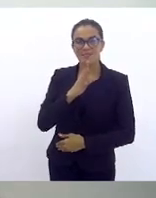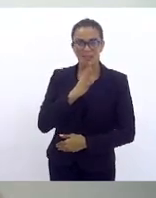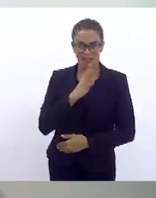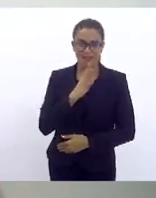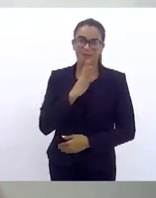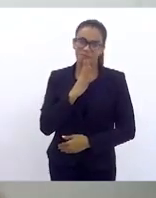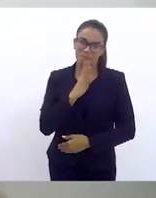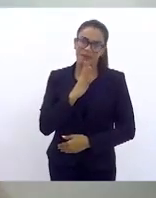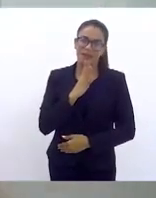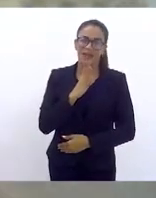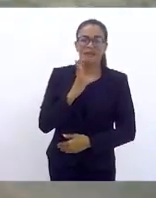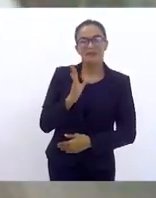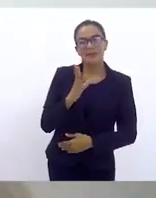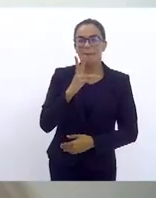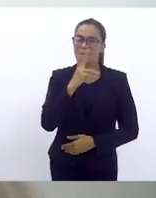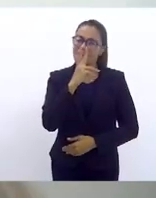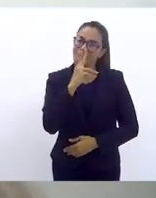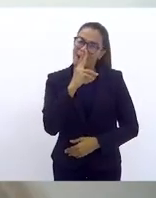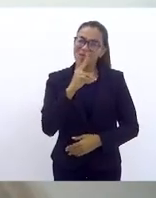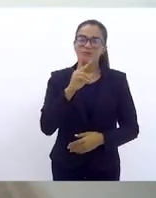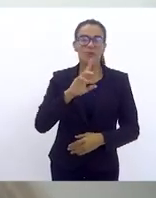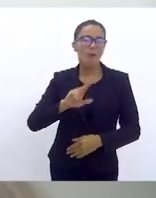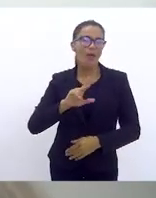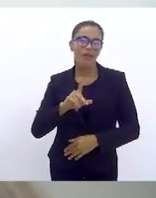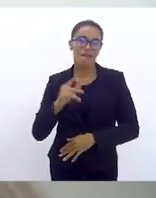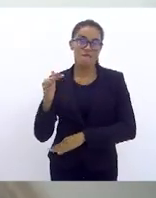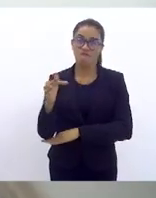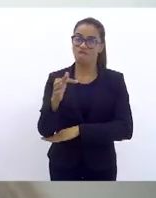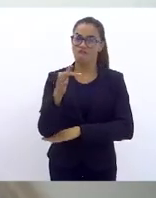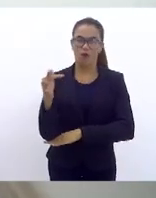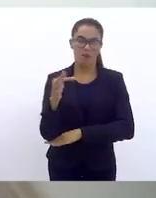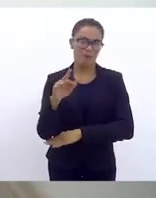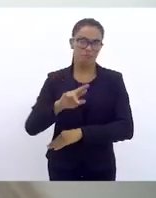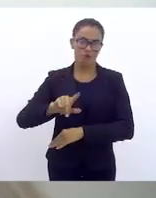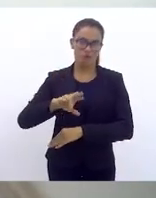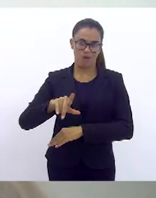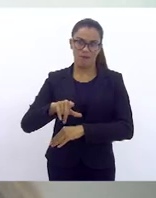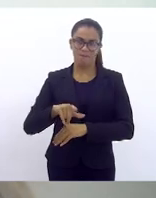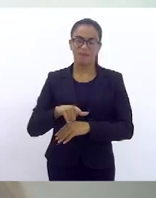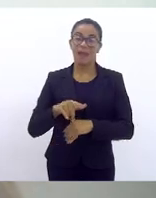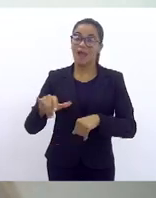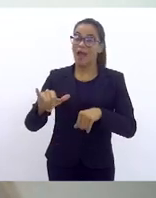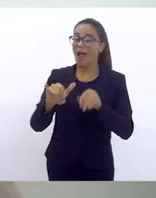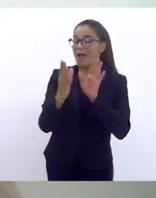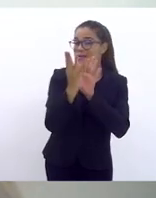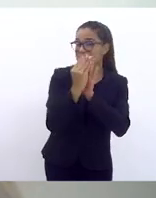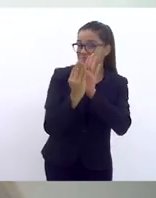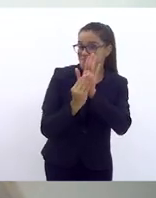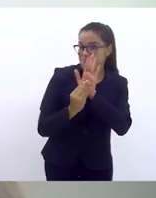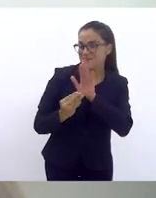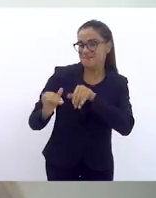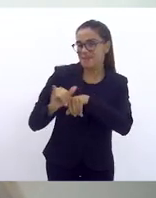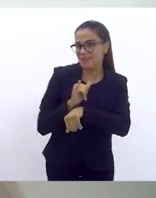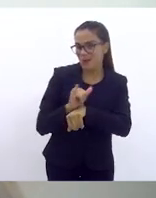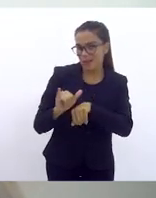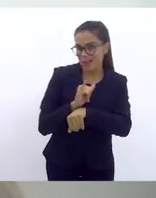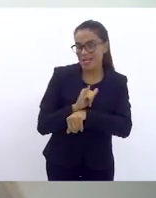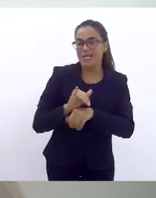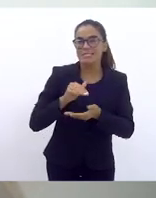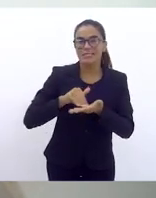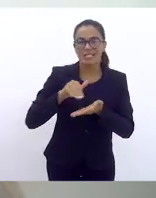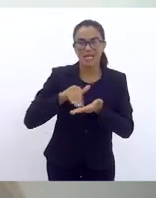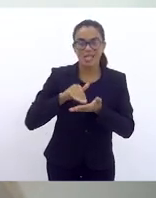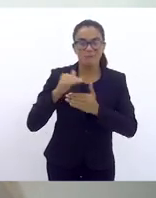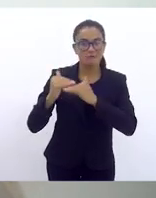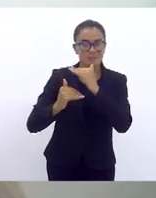meio Petit comitê informalmente a metodologia que a secretaria de planejamento tá adotando